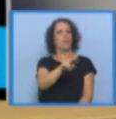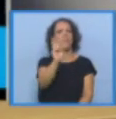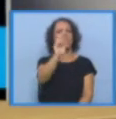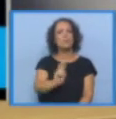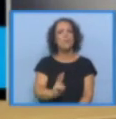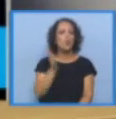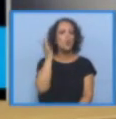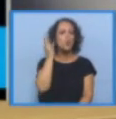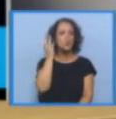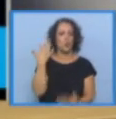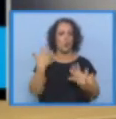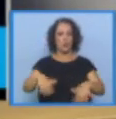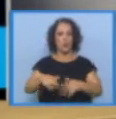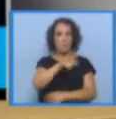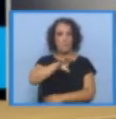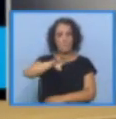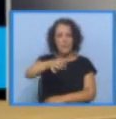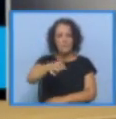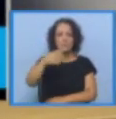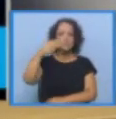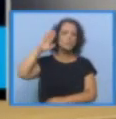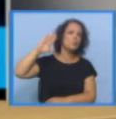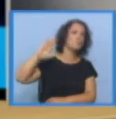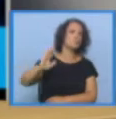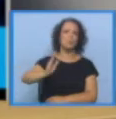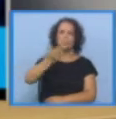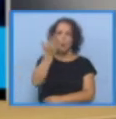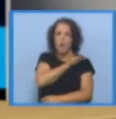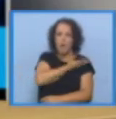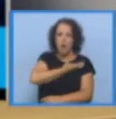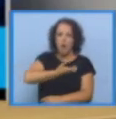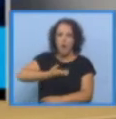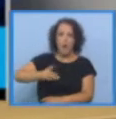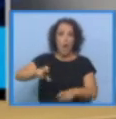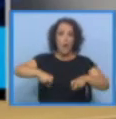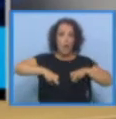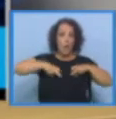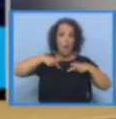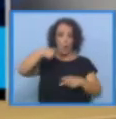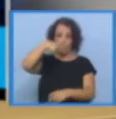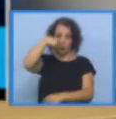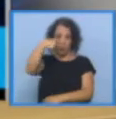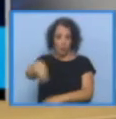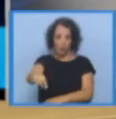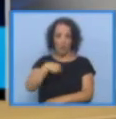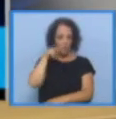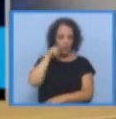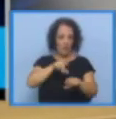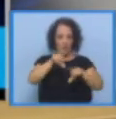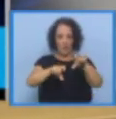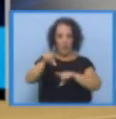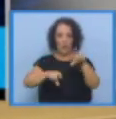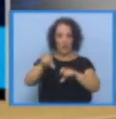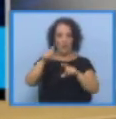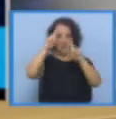Venezuela, porque sendo o país que tem maiores reservas de petróleo, portanto um país riquíssimo, estava aqui a ver um gráfico que é muito